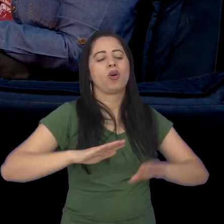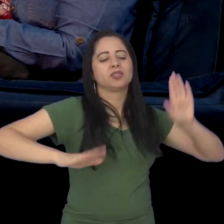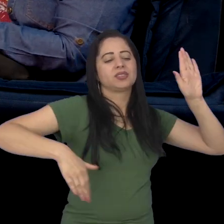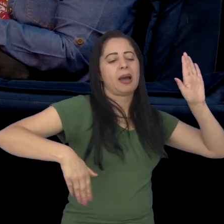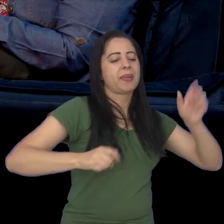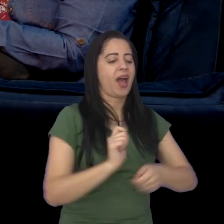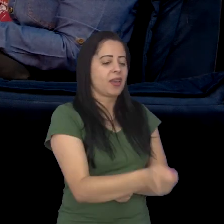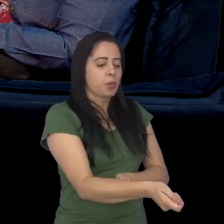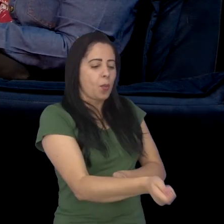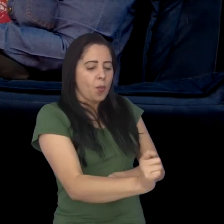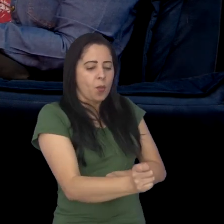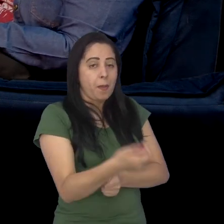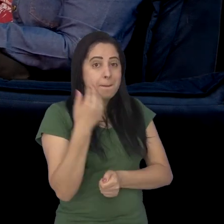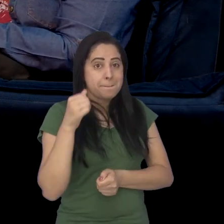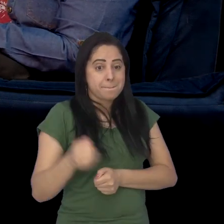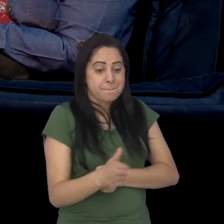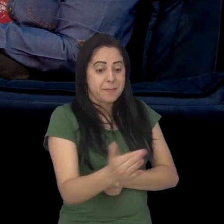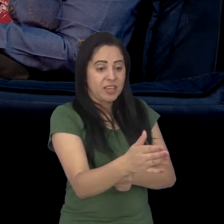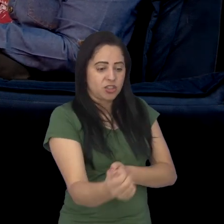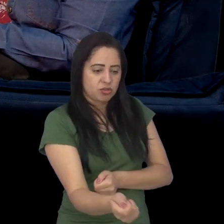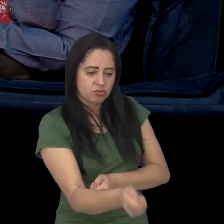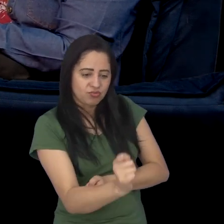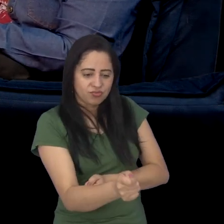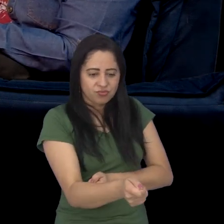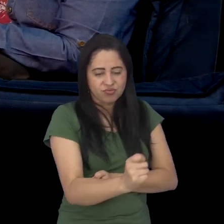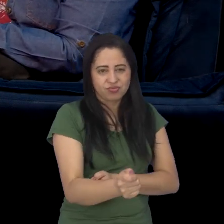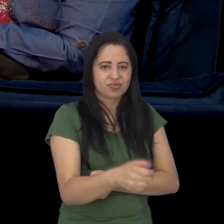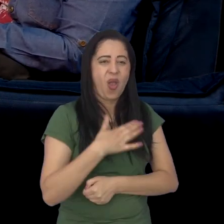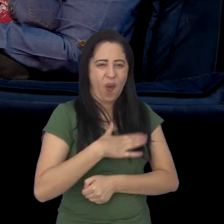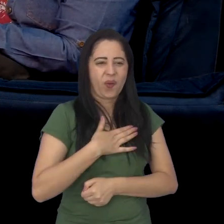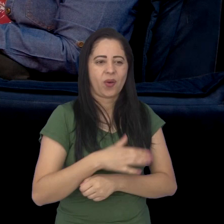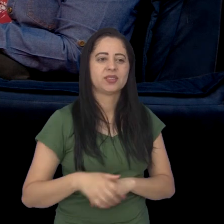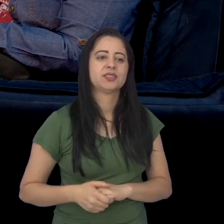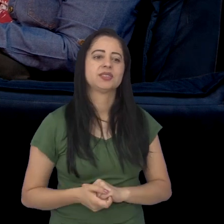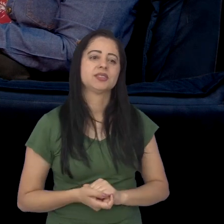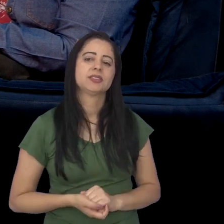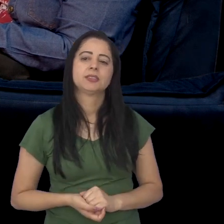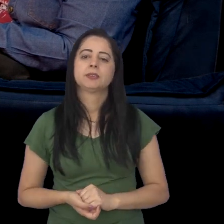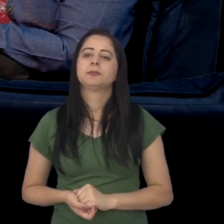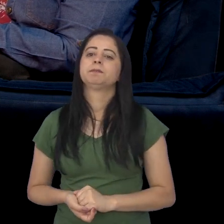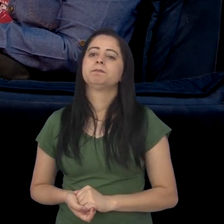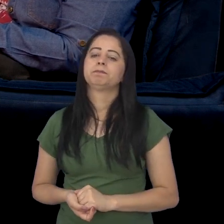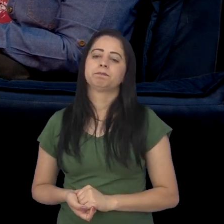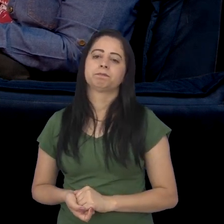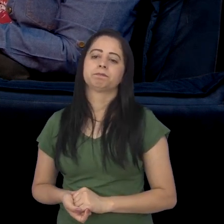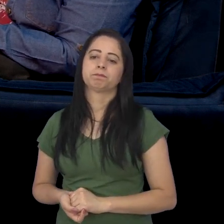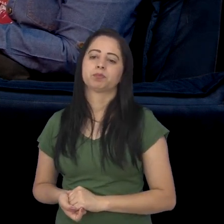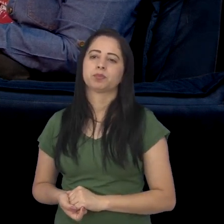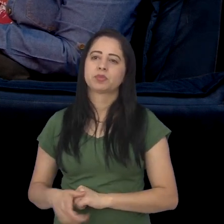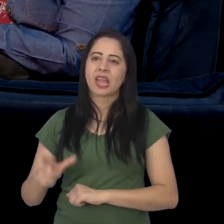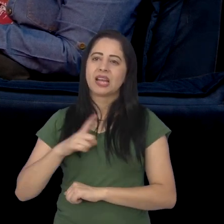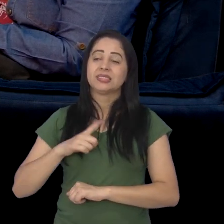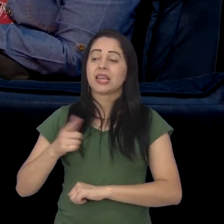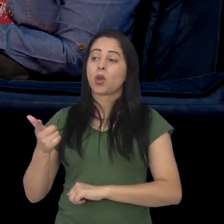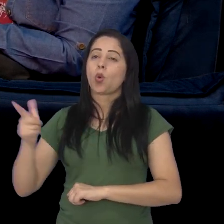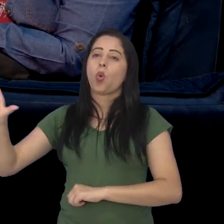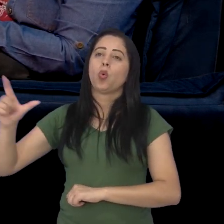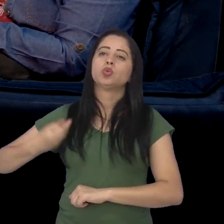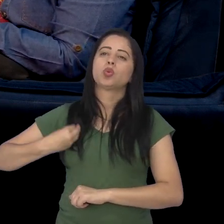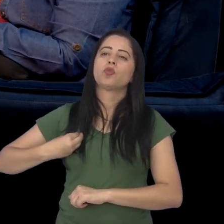minha vida não mudou, continuo fazendo as mesmas coisas que eu fazia antes. Eu gosto de pescar na praia, eu vou pescar e pronto.